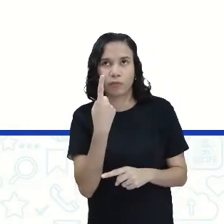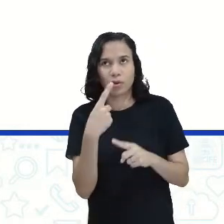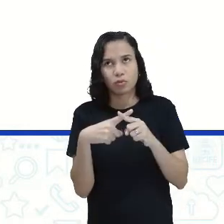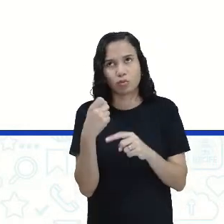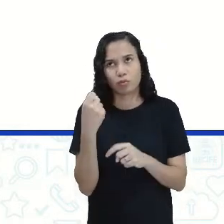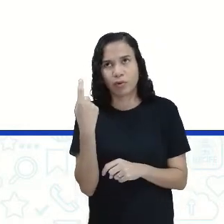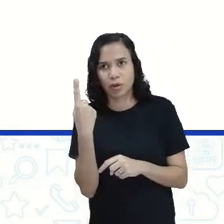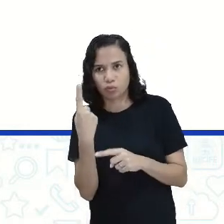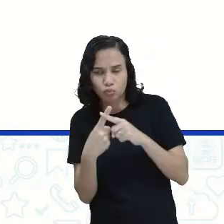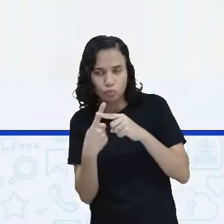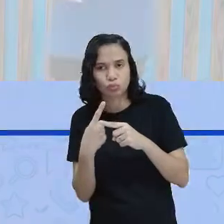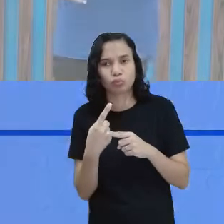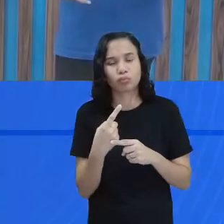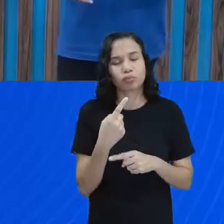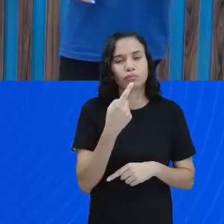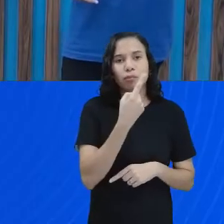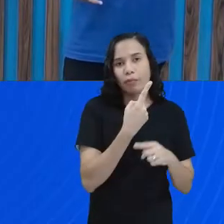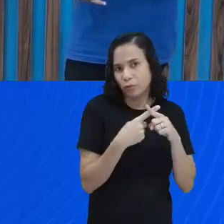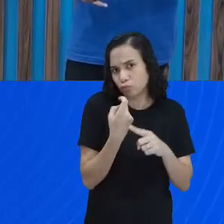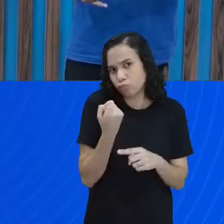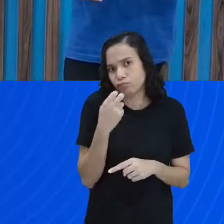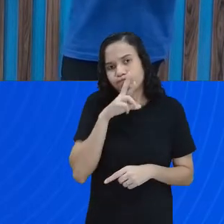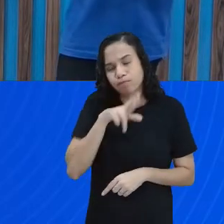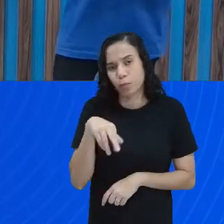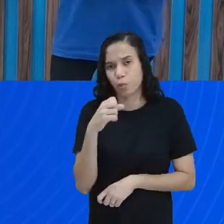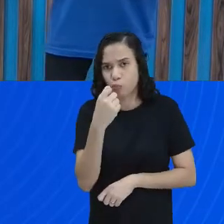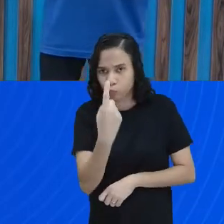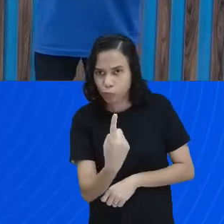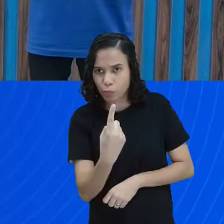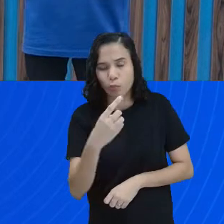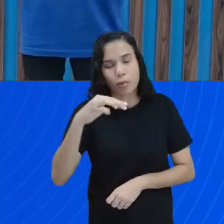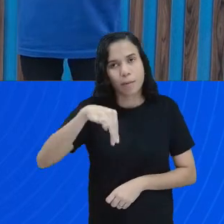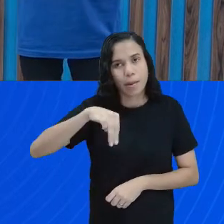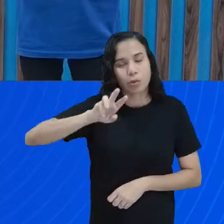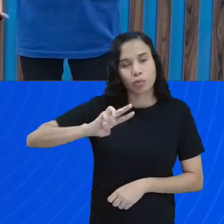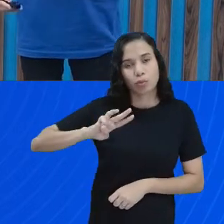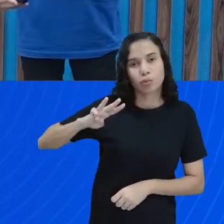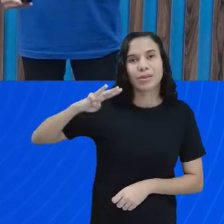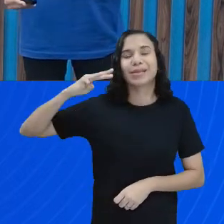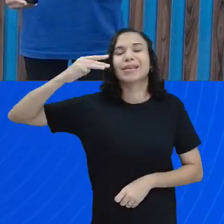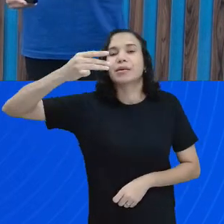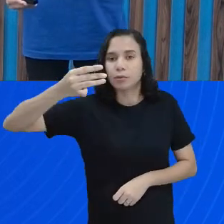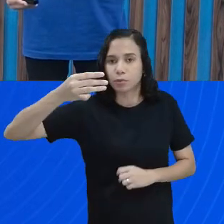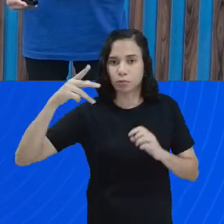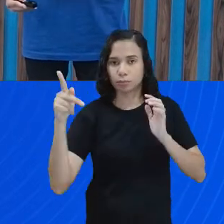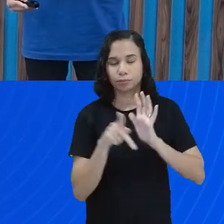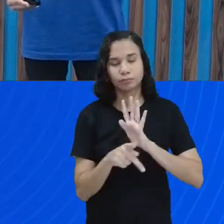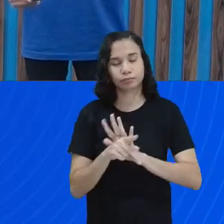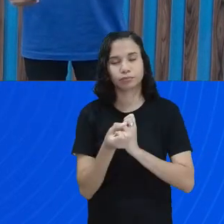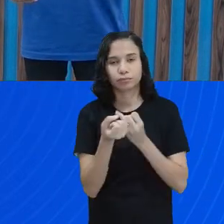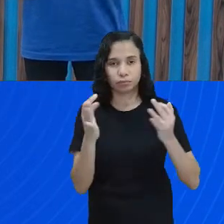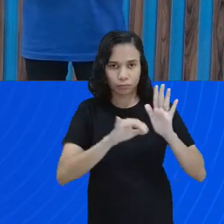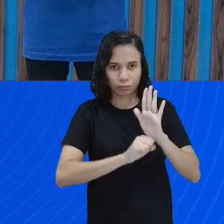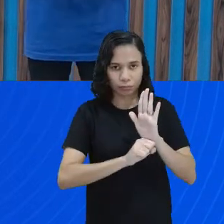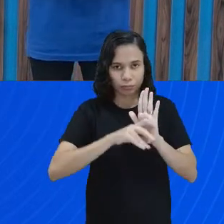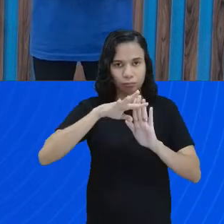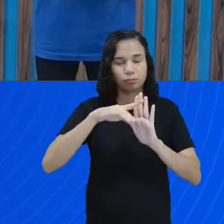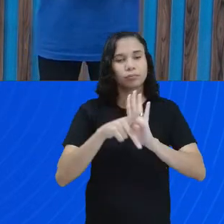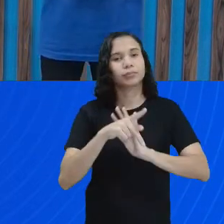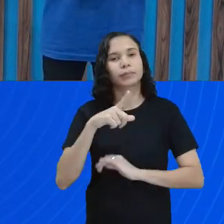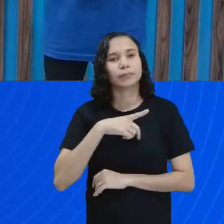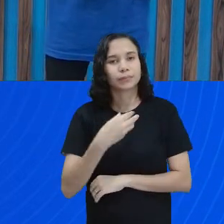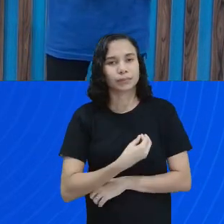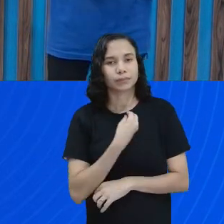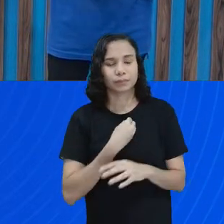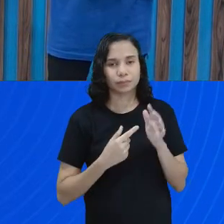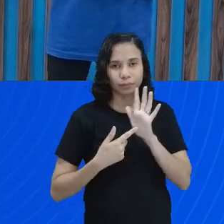1, ó, 1 vezes 1 dá 1, vezes 1 dá 1, dá 1 metro cúbico o valor do volume desse cubinho aí que